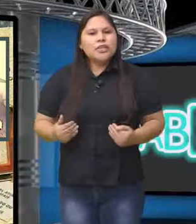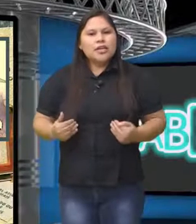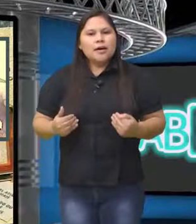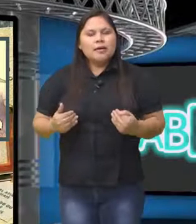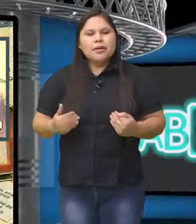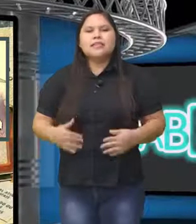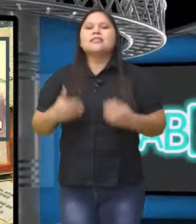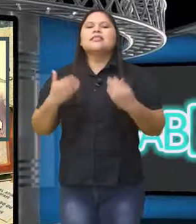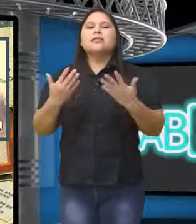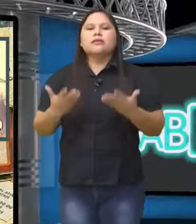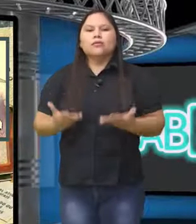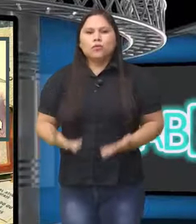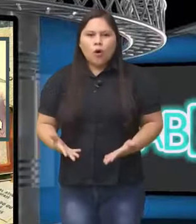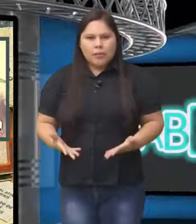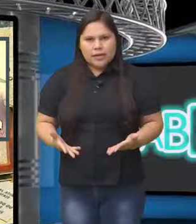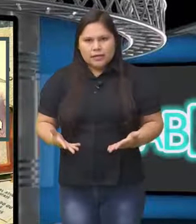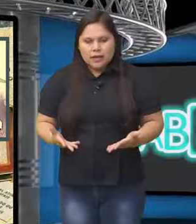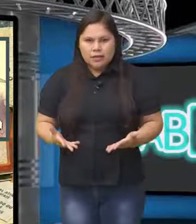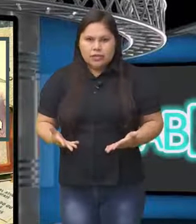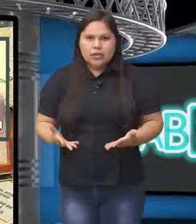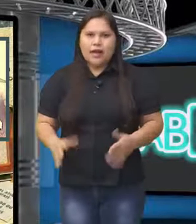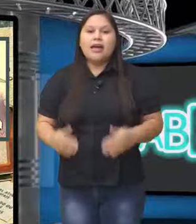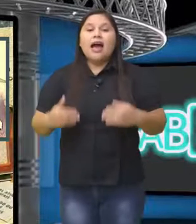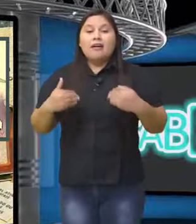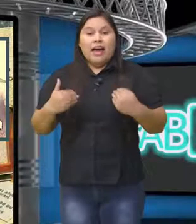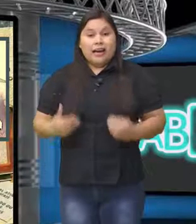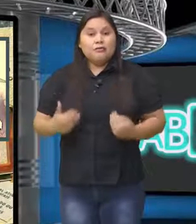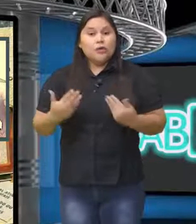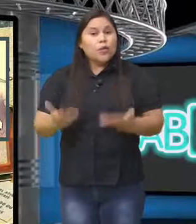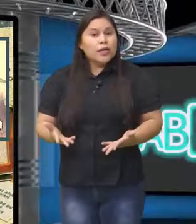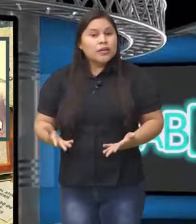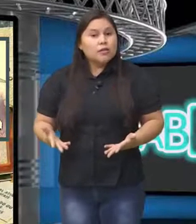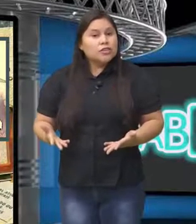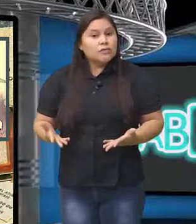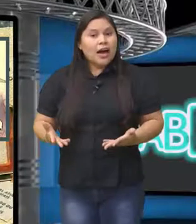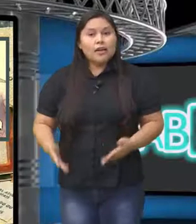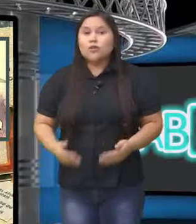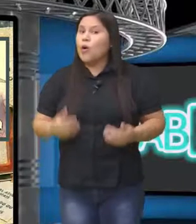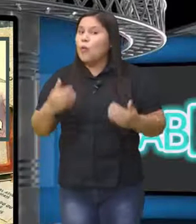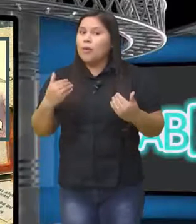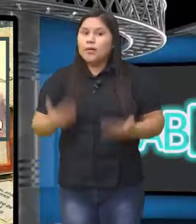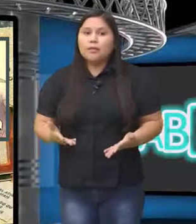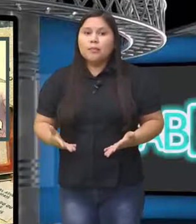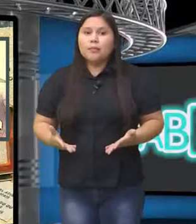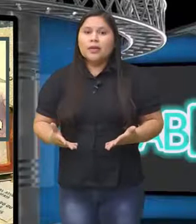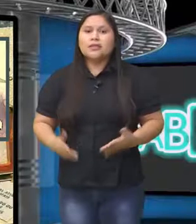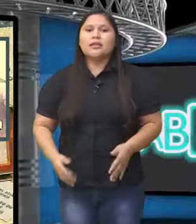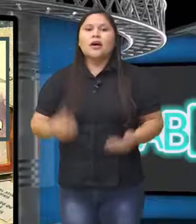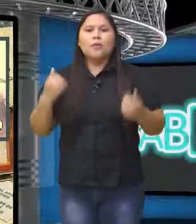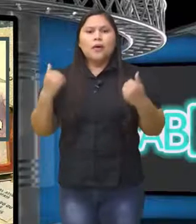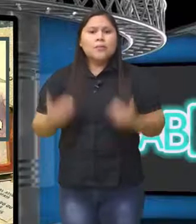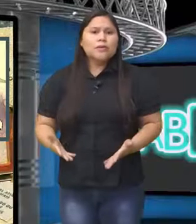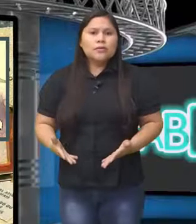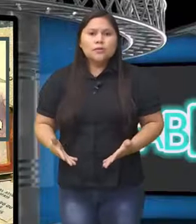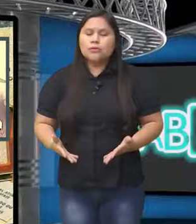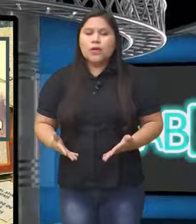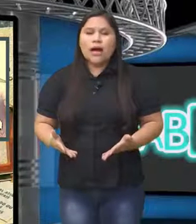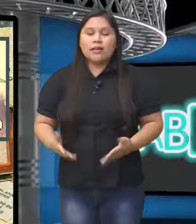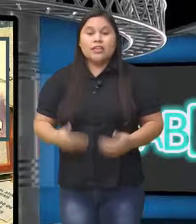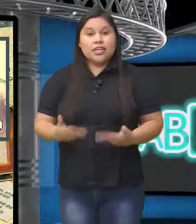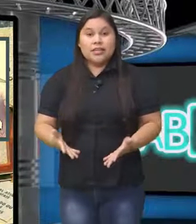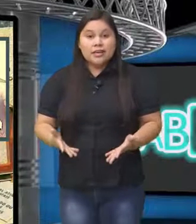mídia em cima do presidente, né? É aquela figura, então, de Vargas como o amigo da população, o amigo